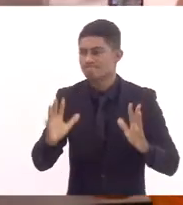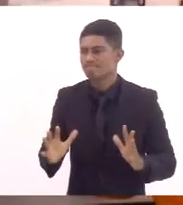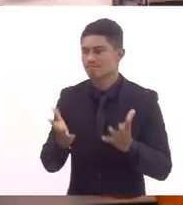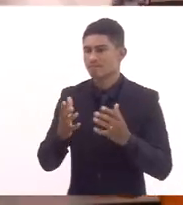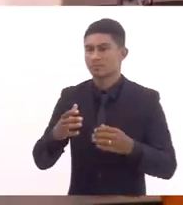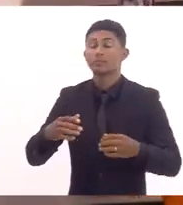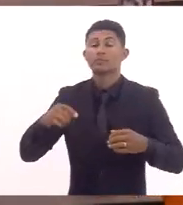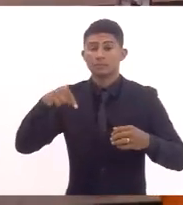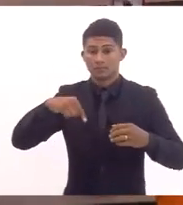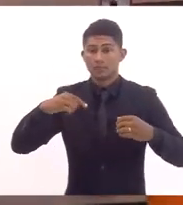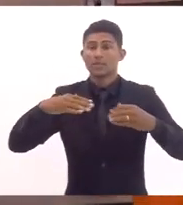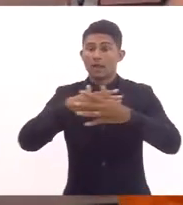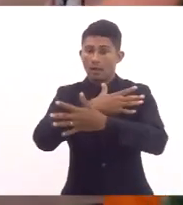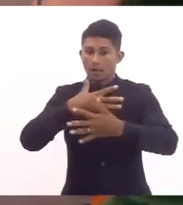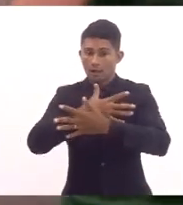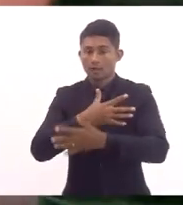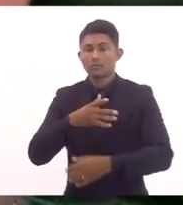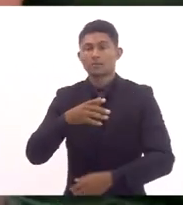Monalisa